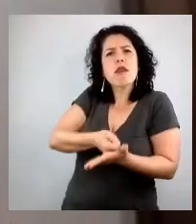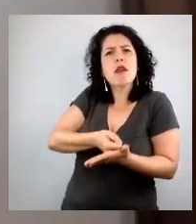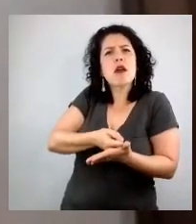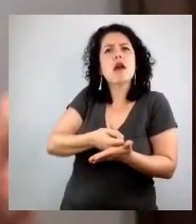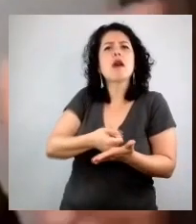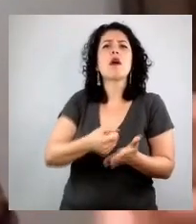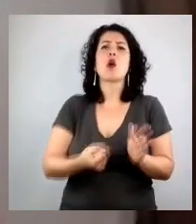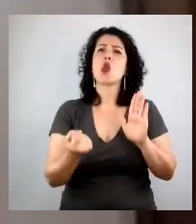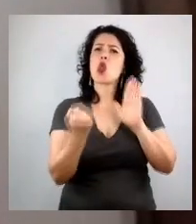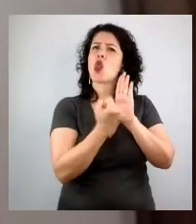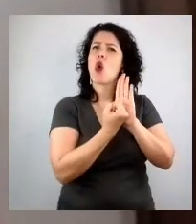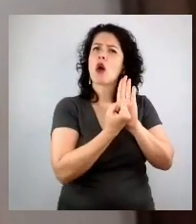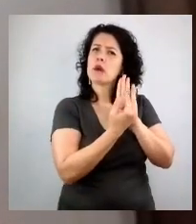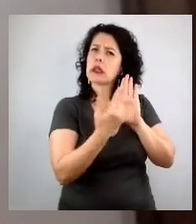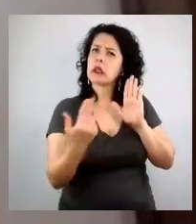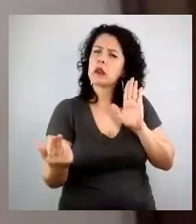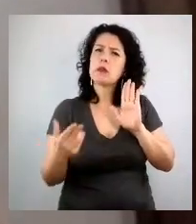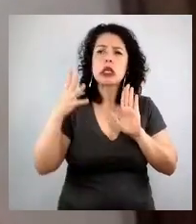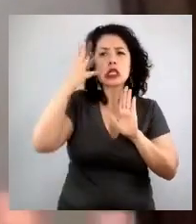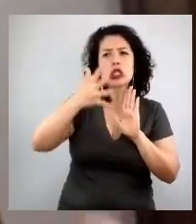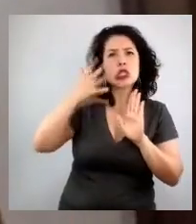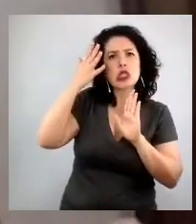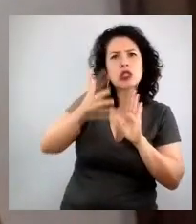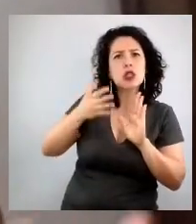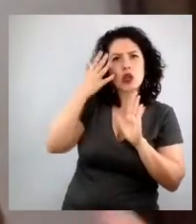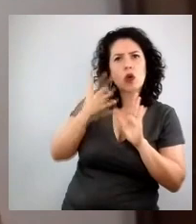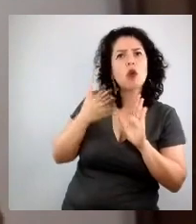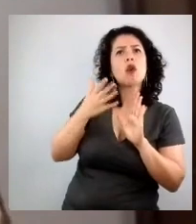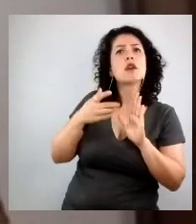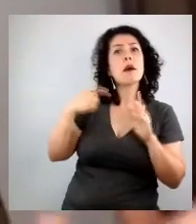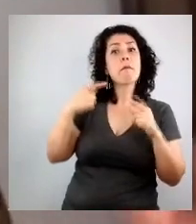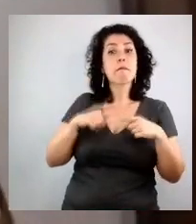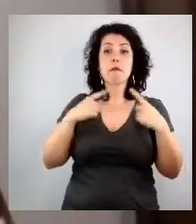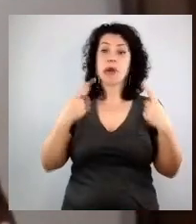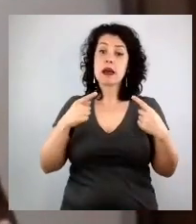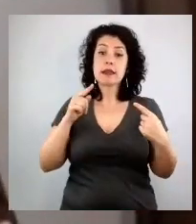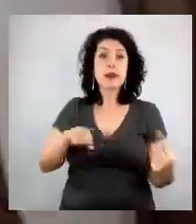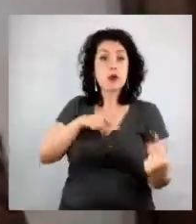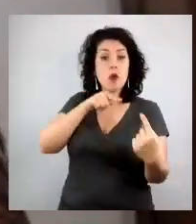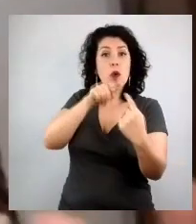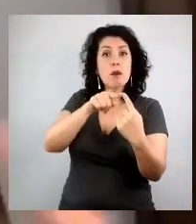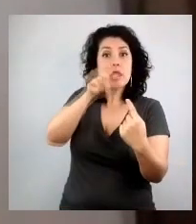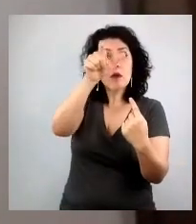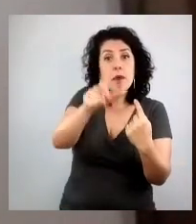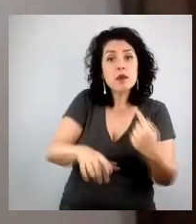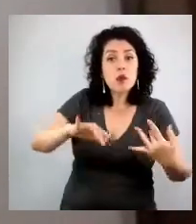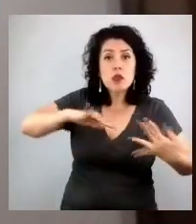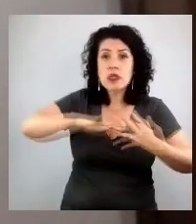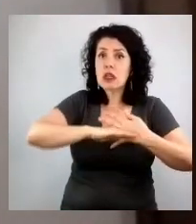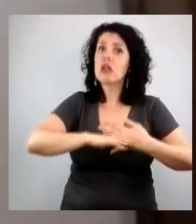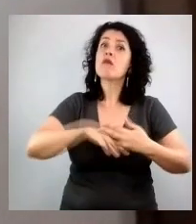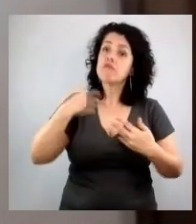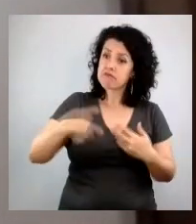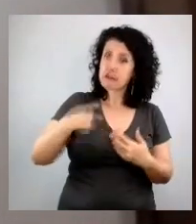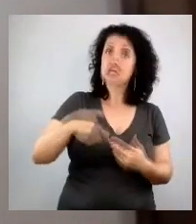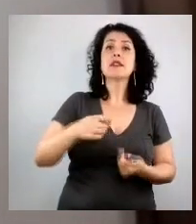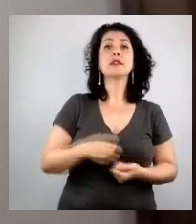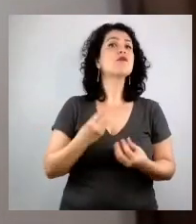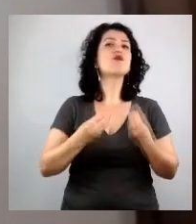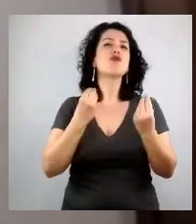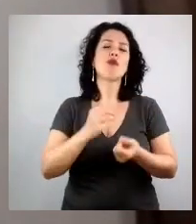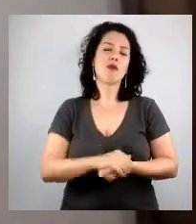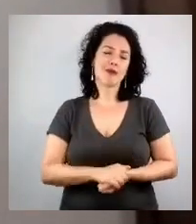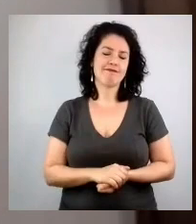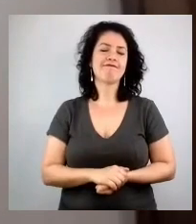que considerem muito menos que consumidores, mas que considerem as pessoas como cidadãos. E esse lugar do